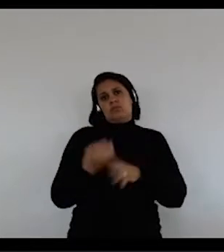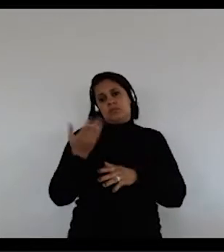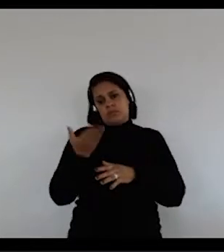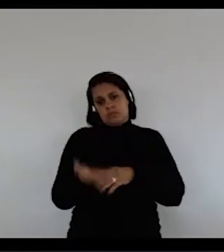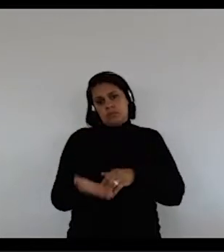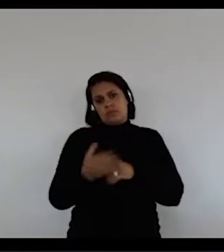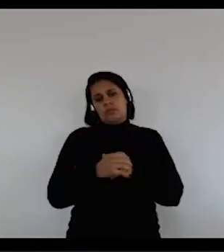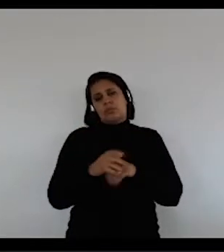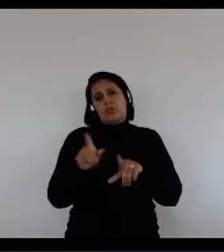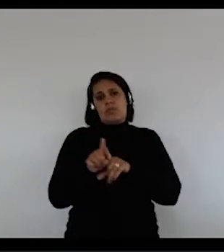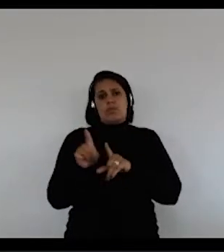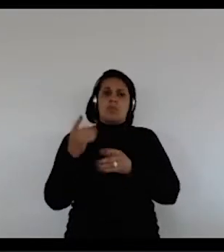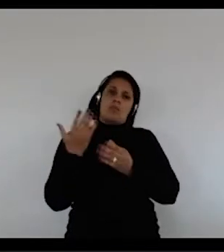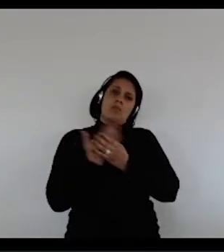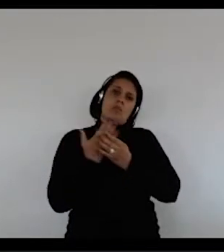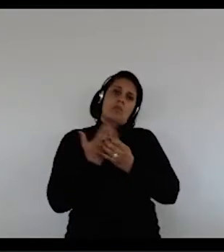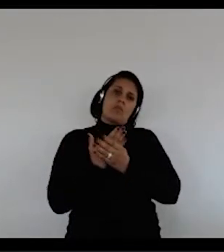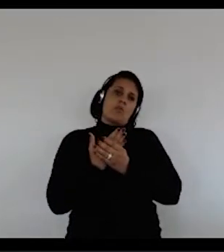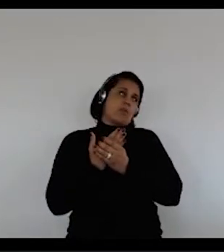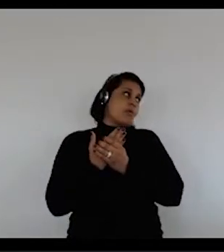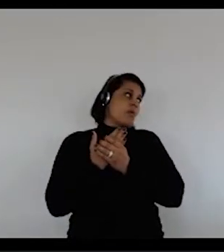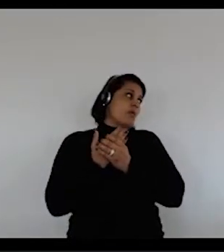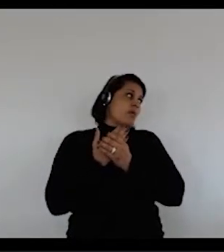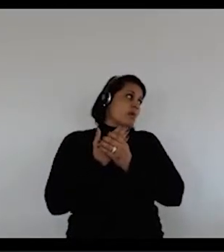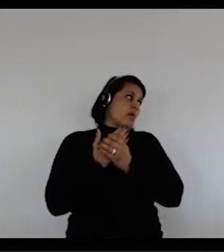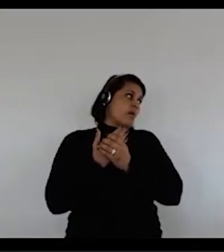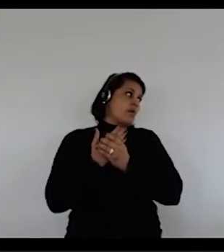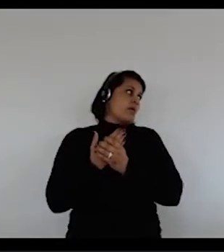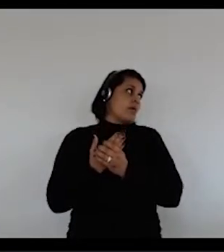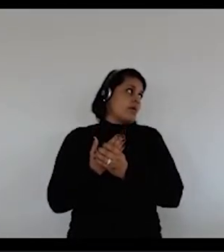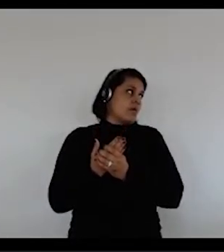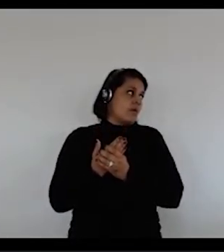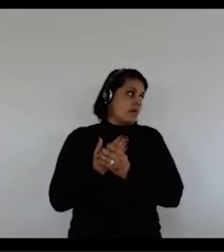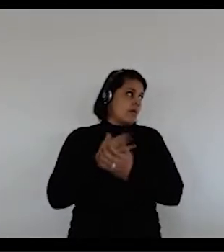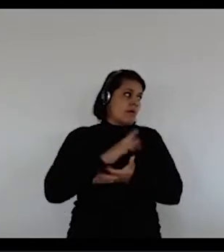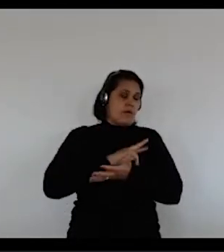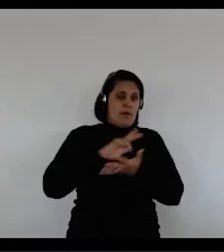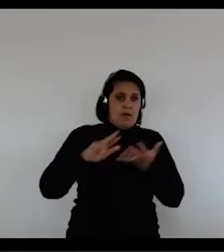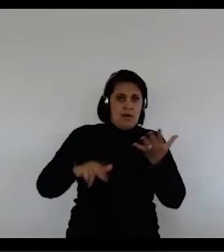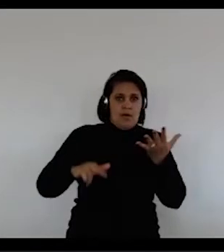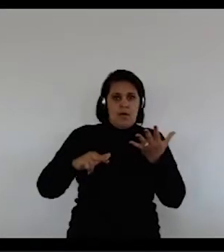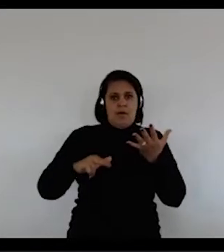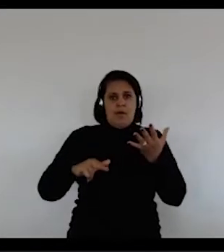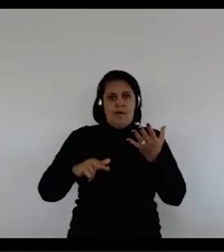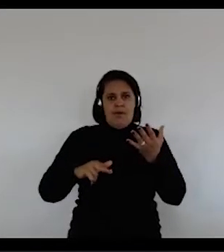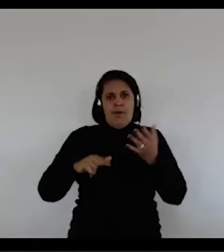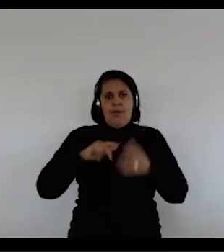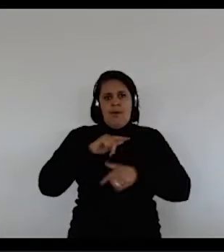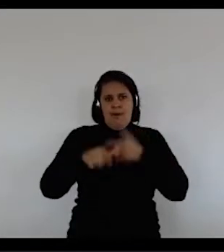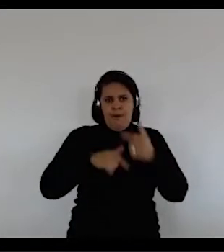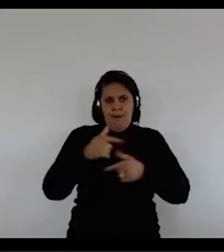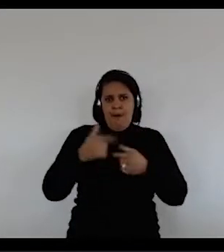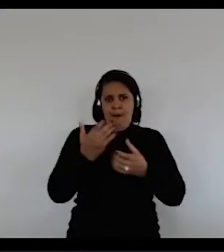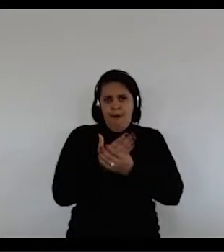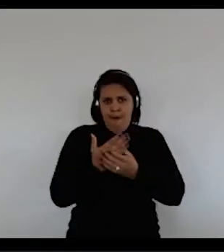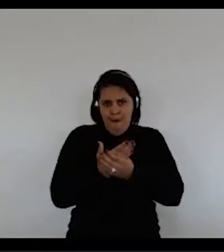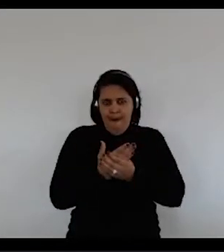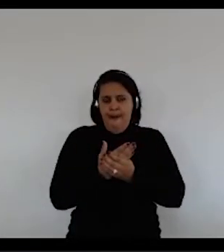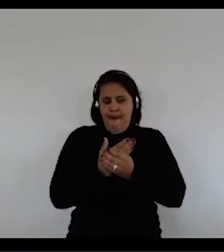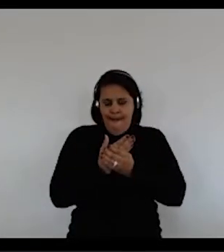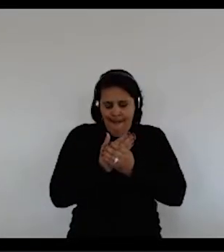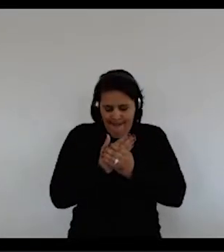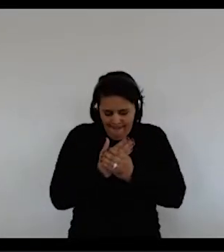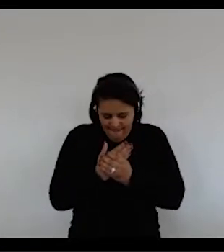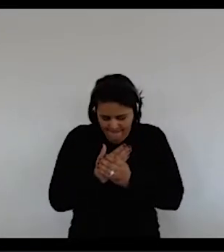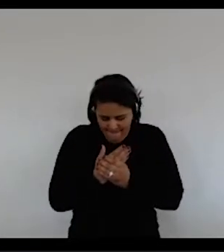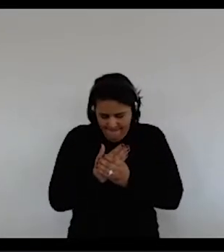também processos por diversos processos laborais, do trabalho, laborais,